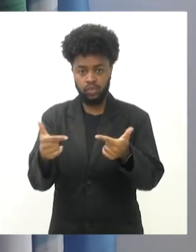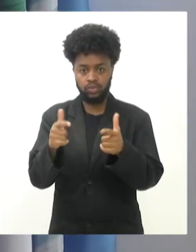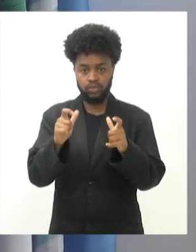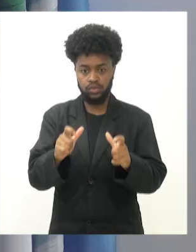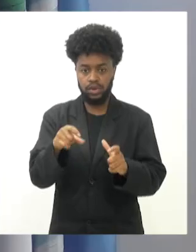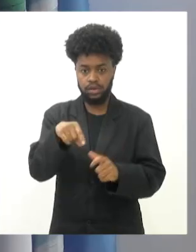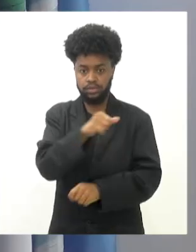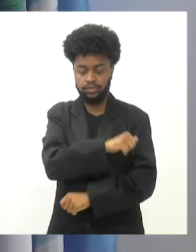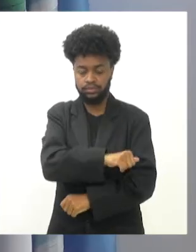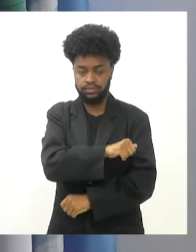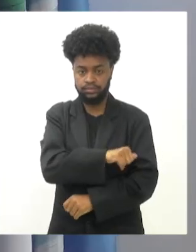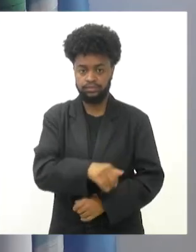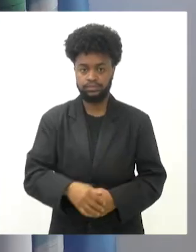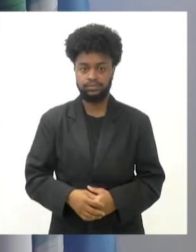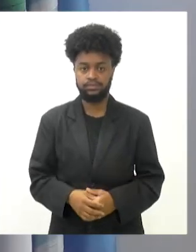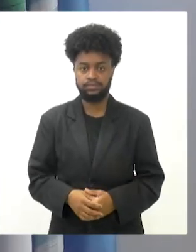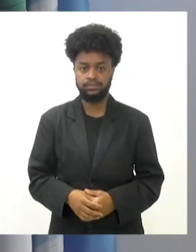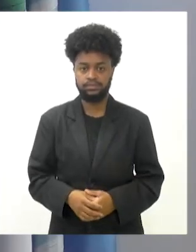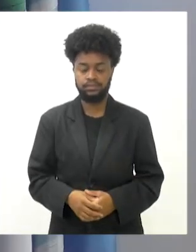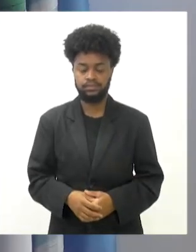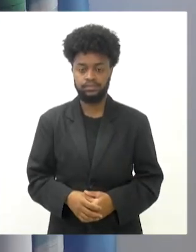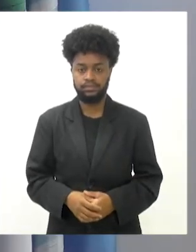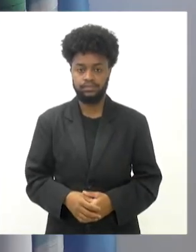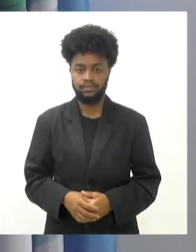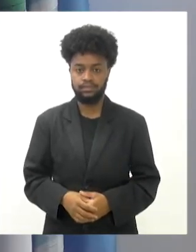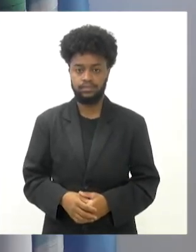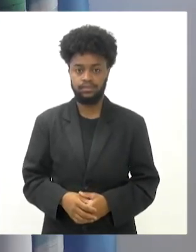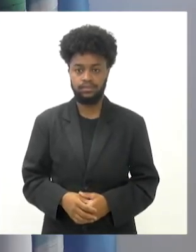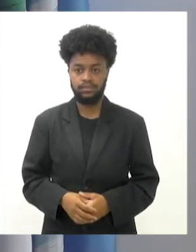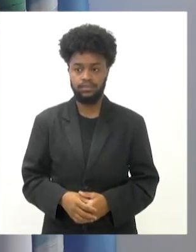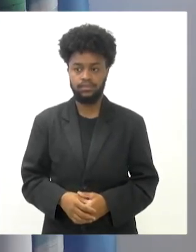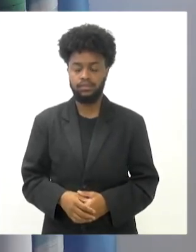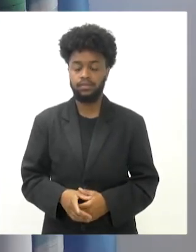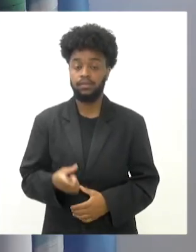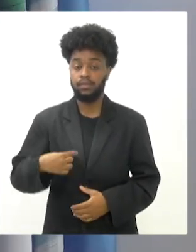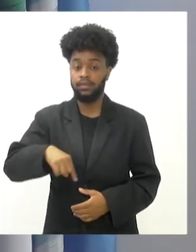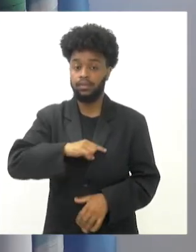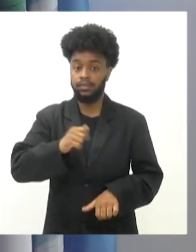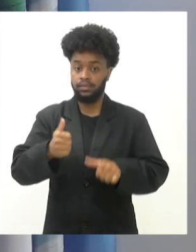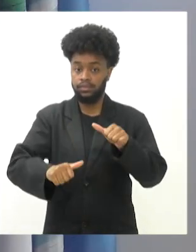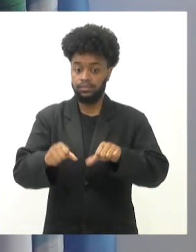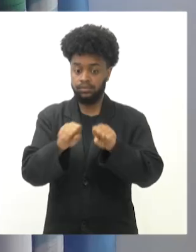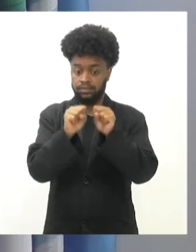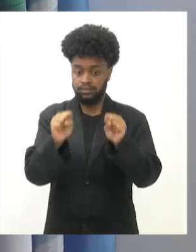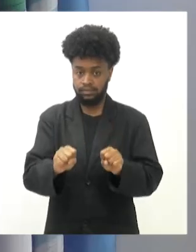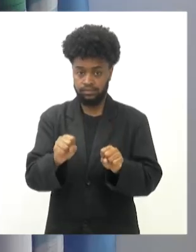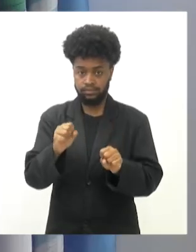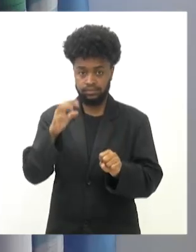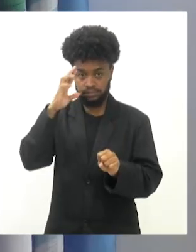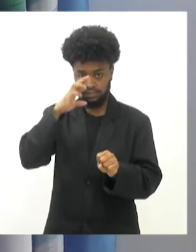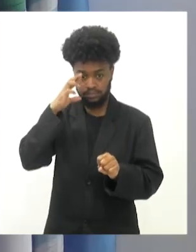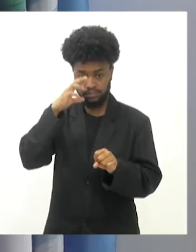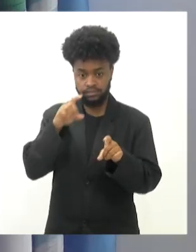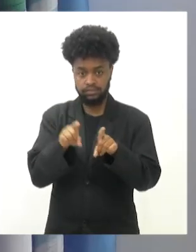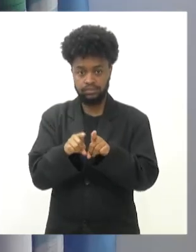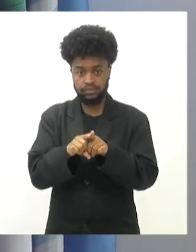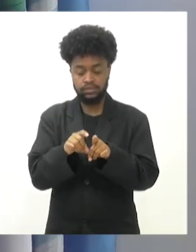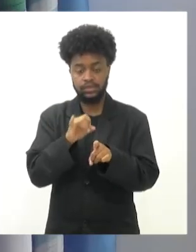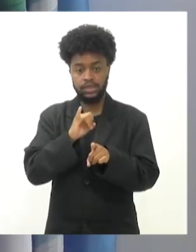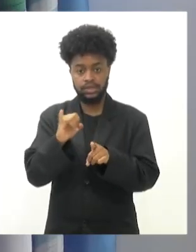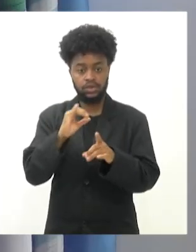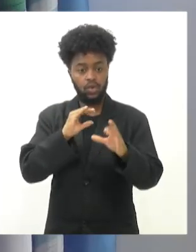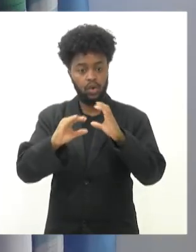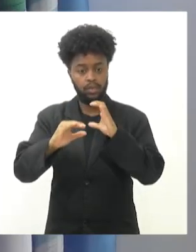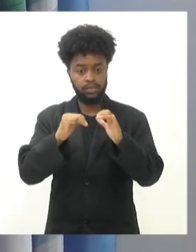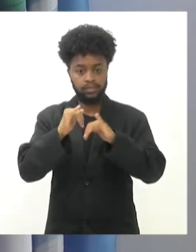estado. Nesse sentido, serão analisados sistemas de monitoramento, emissão de comunicação